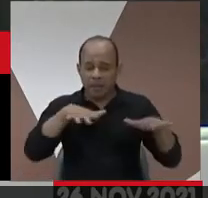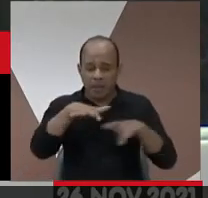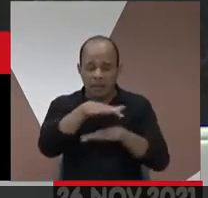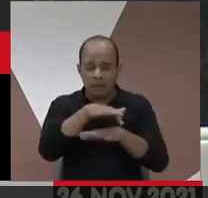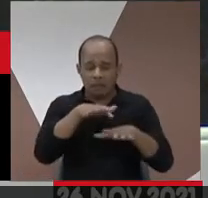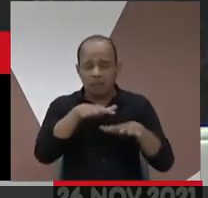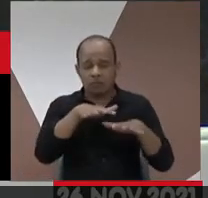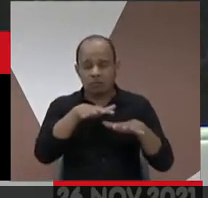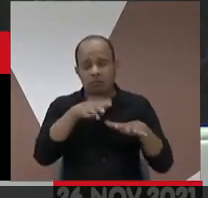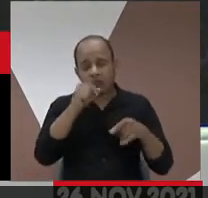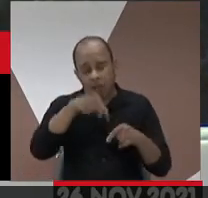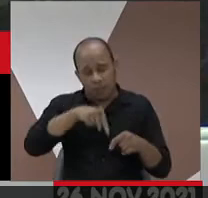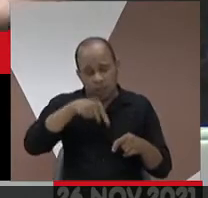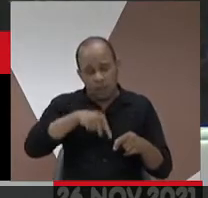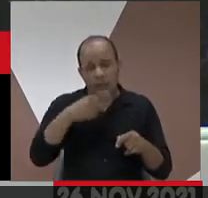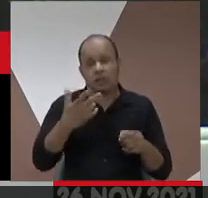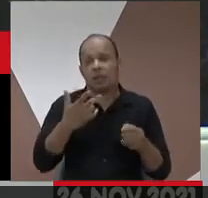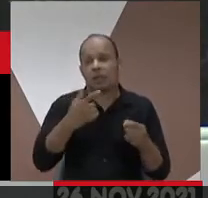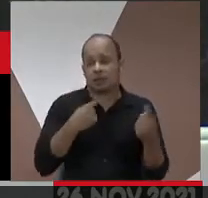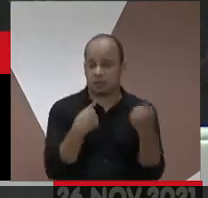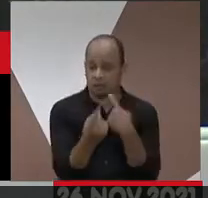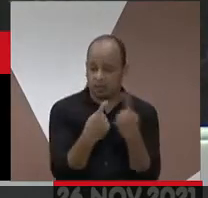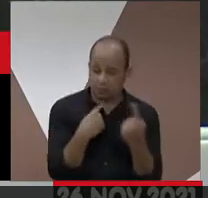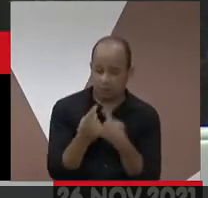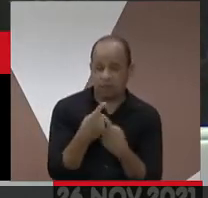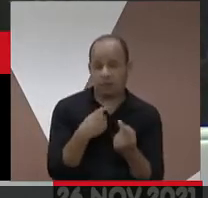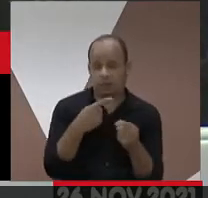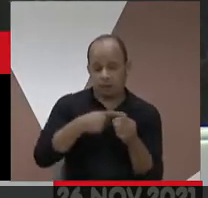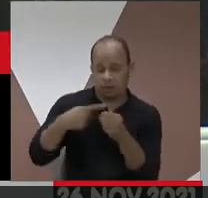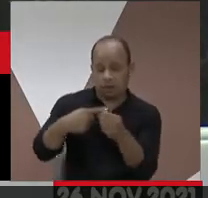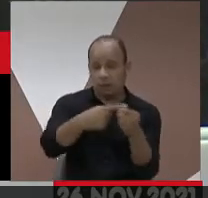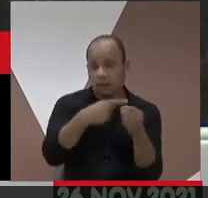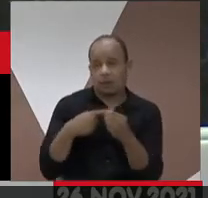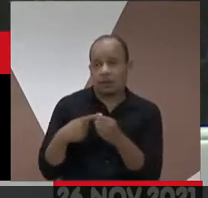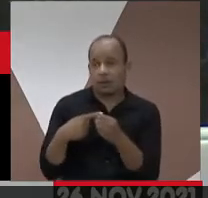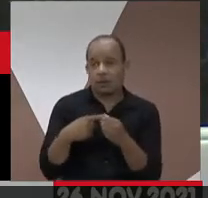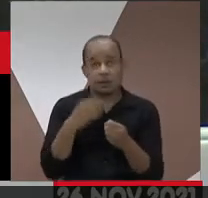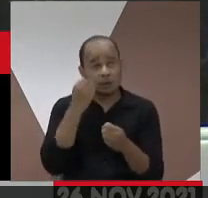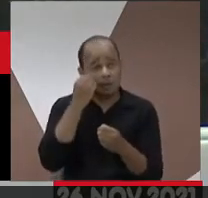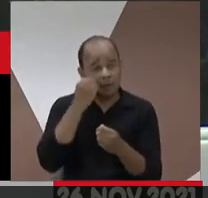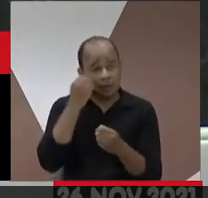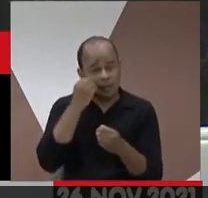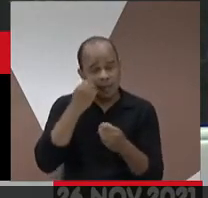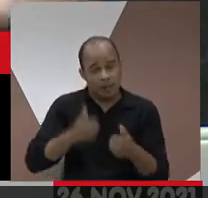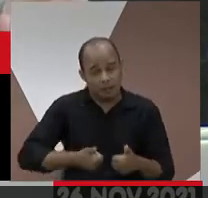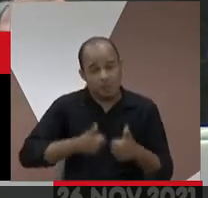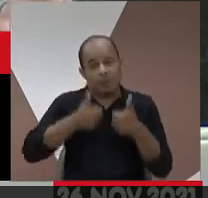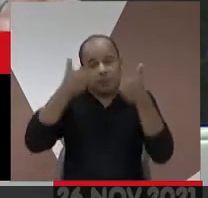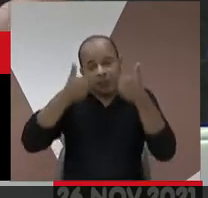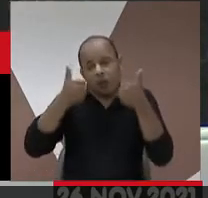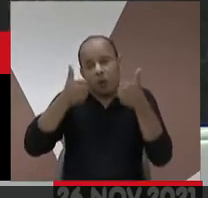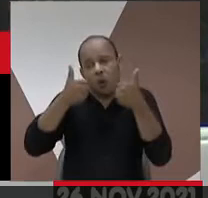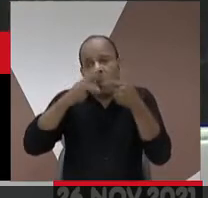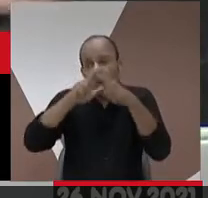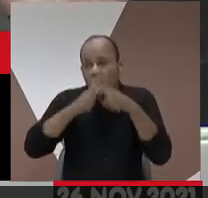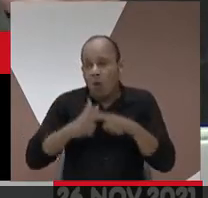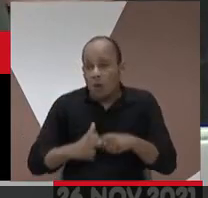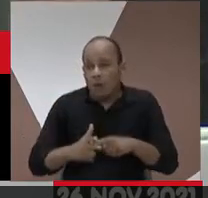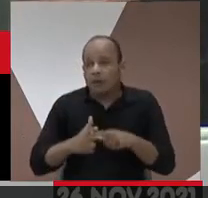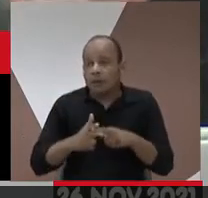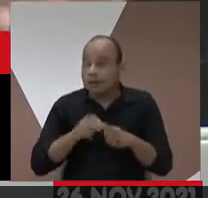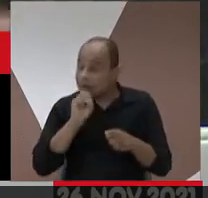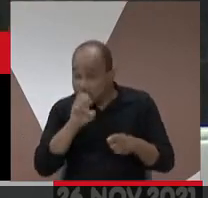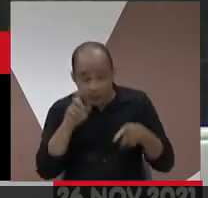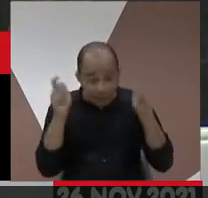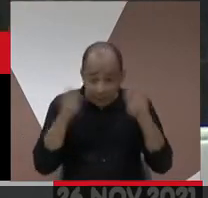sobretudo, para as correções daquilo que, porventura, possa ser feito na construção do rodoanel, e, se isso não for possível,